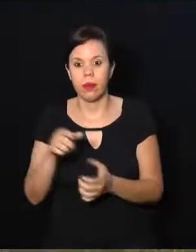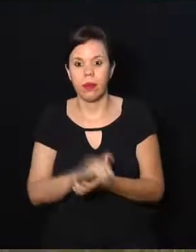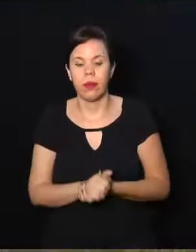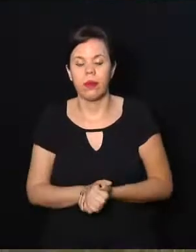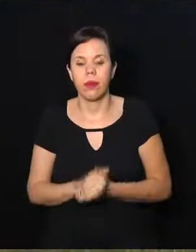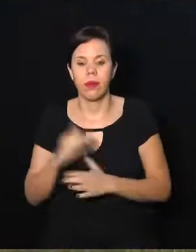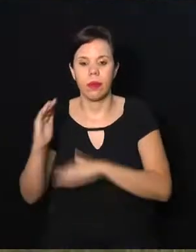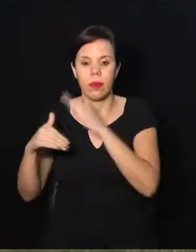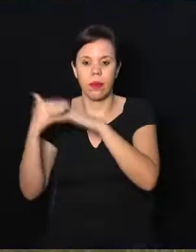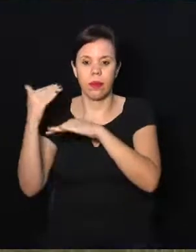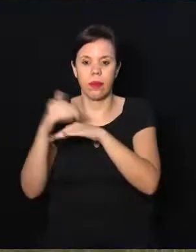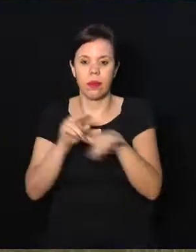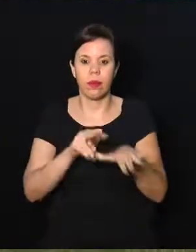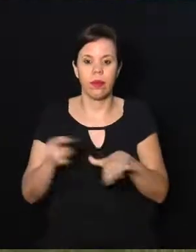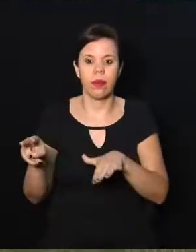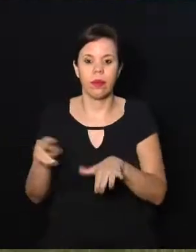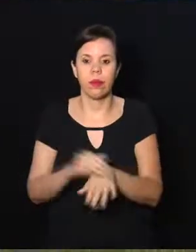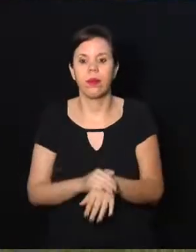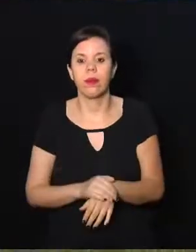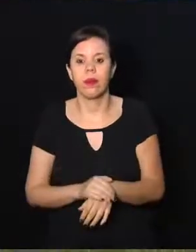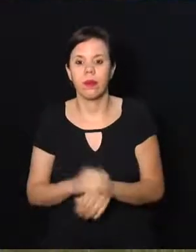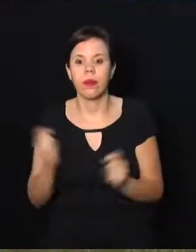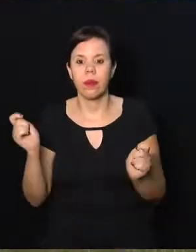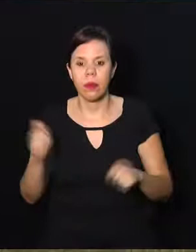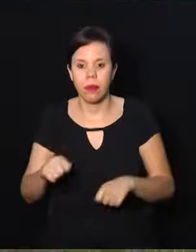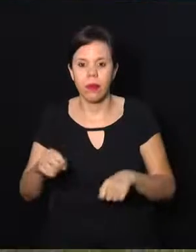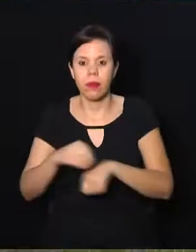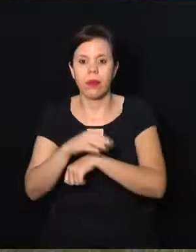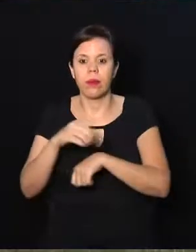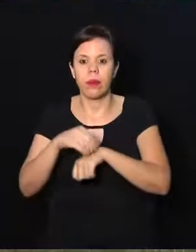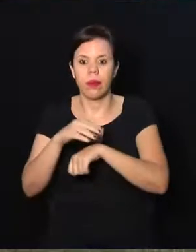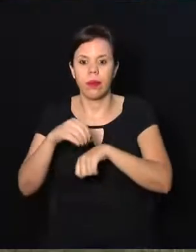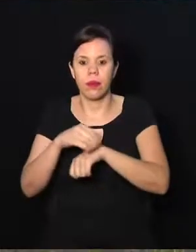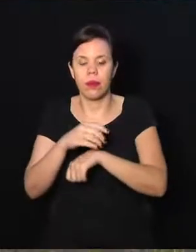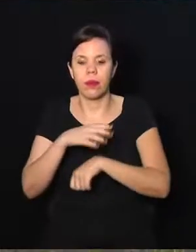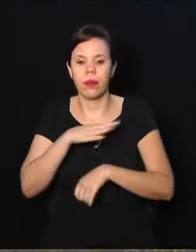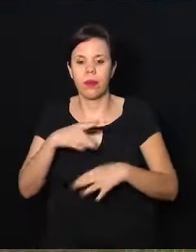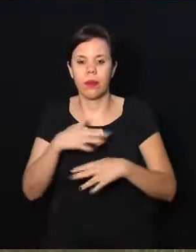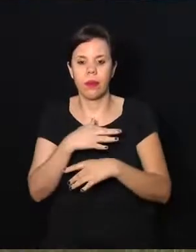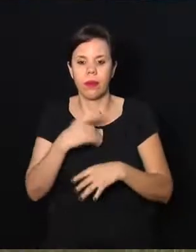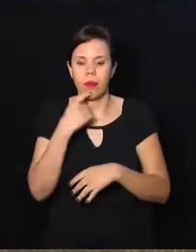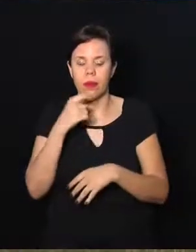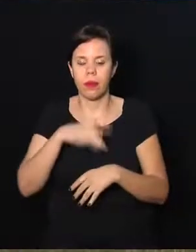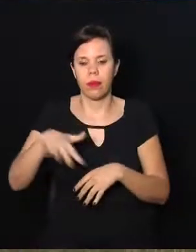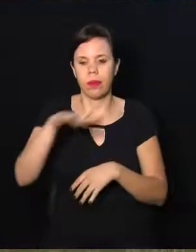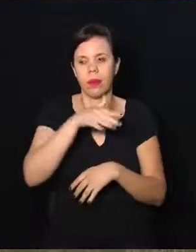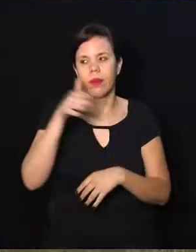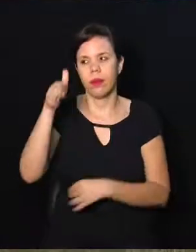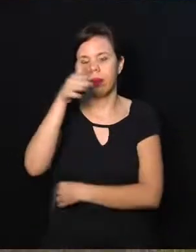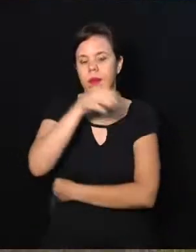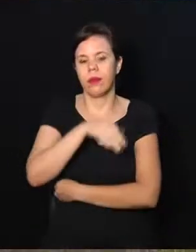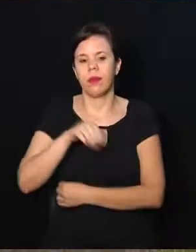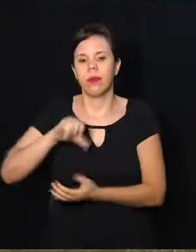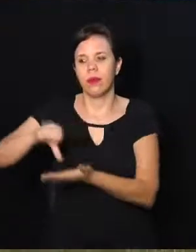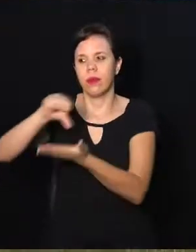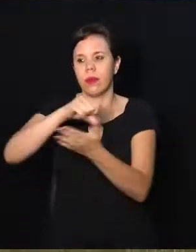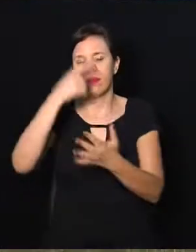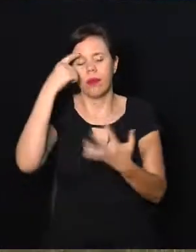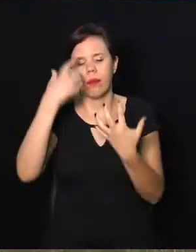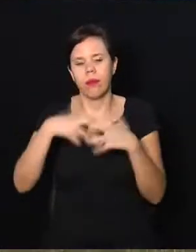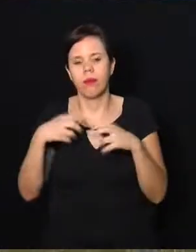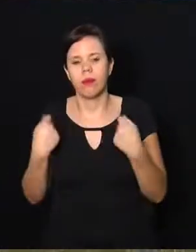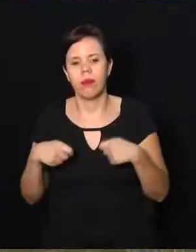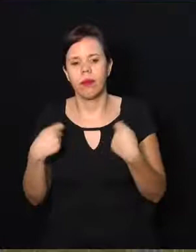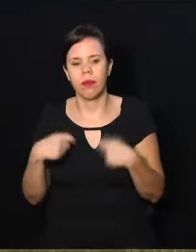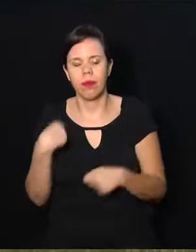esse desenvolver da semana para que nós possamos trazer para a cidade de Campinas, para toda a nossa região, a necessidade de refletirmos o que